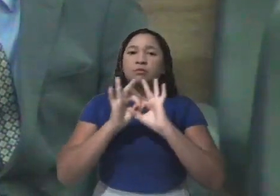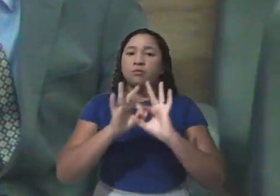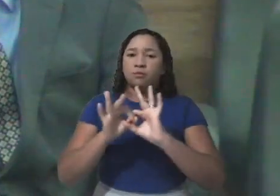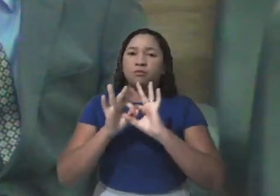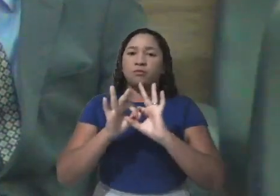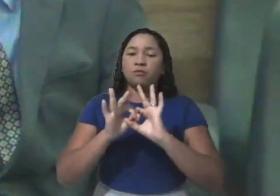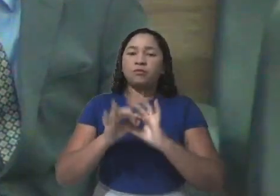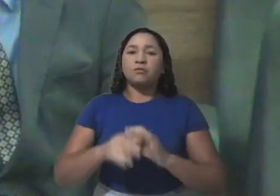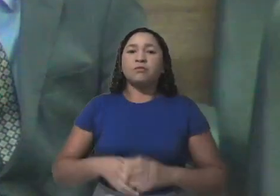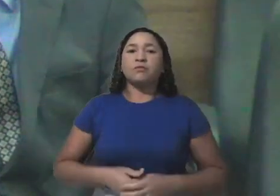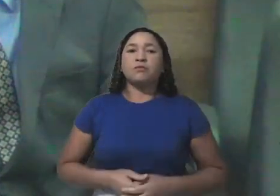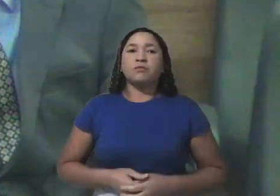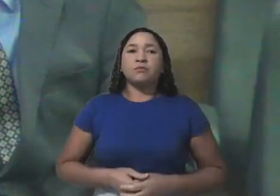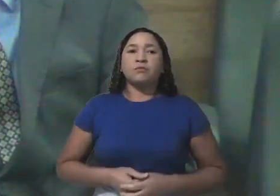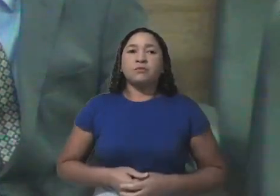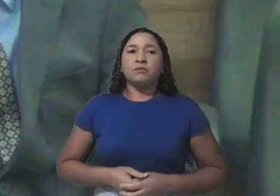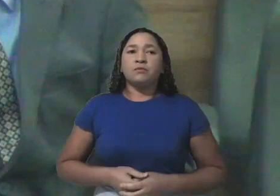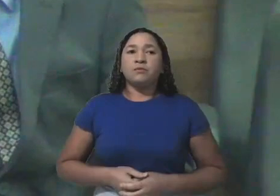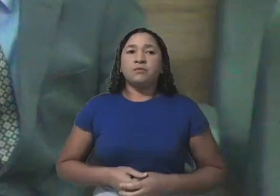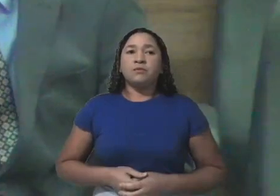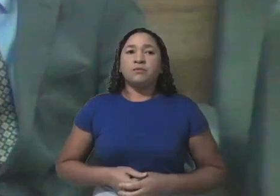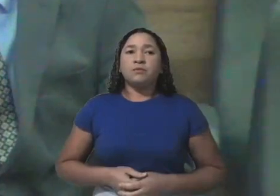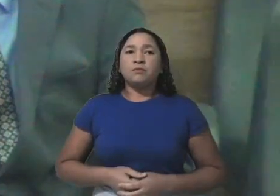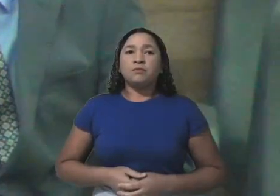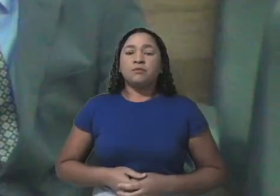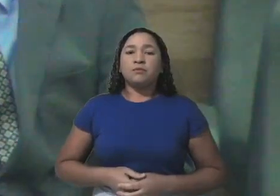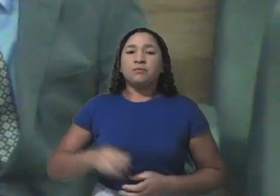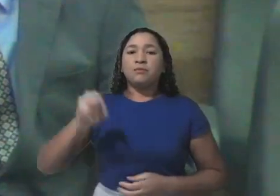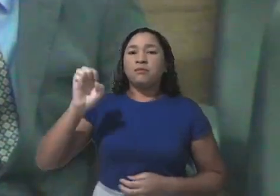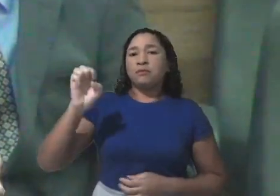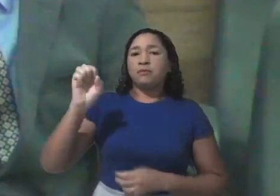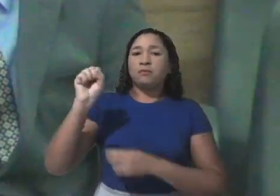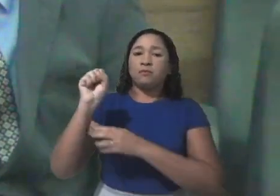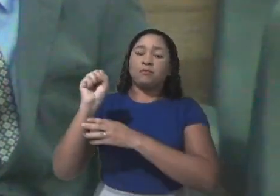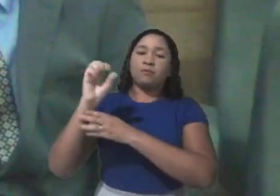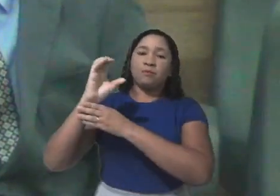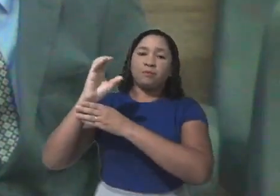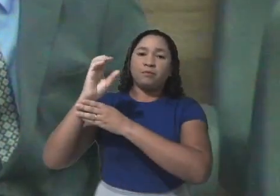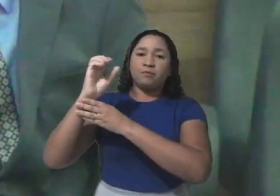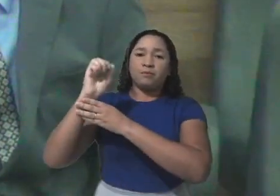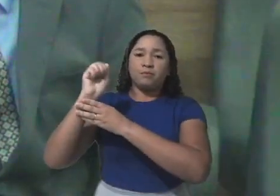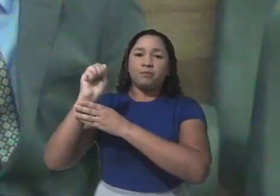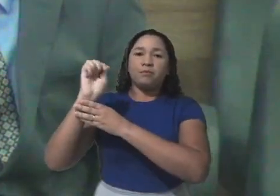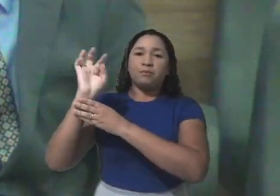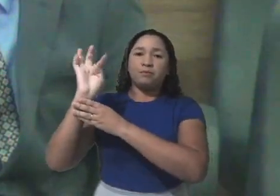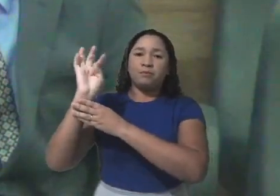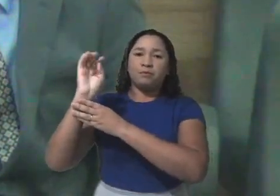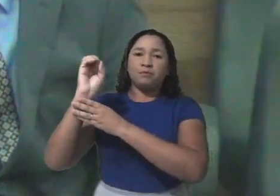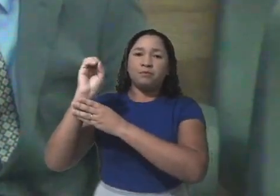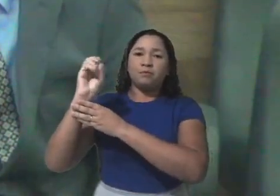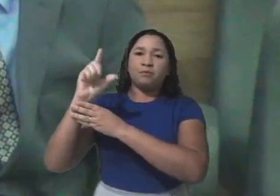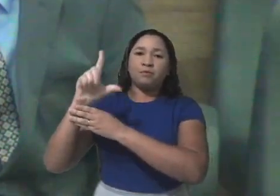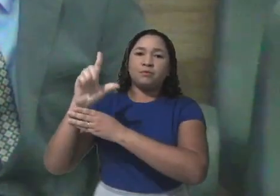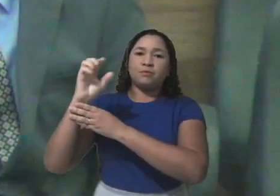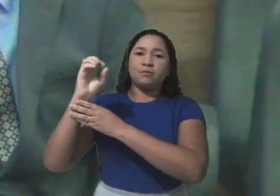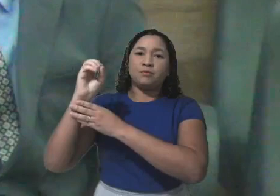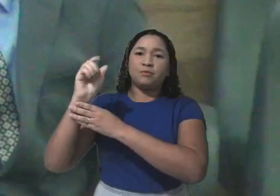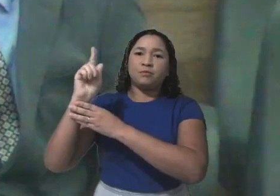ainda hoje nos trazem sérios problemas. Vejamos.